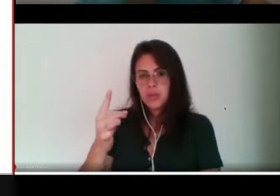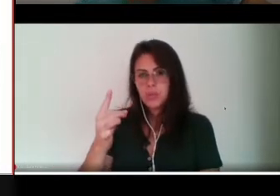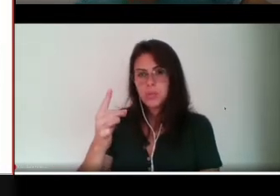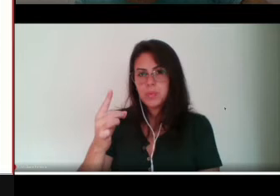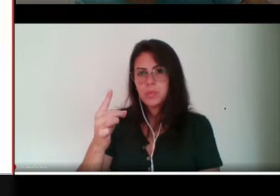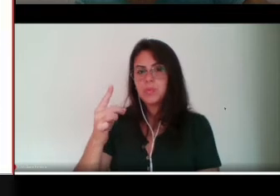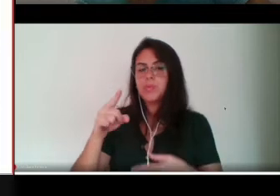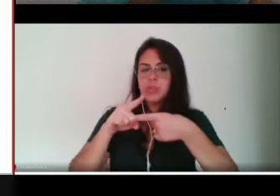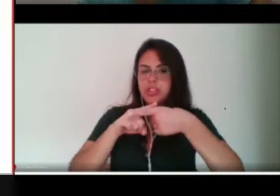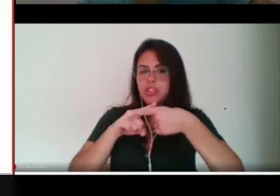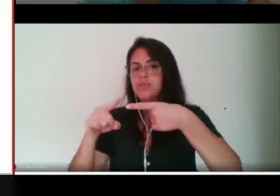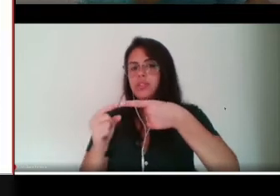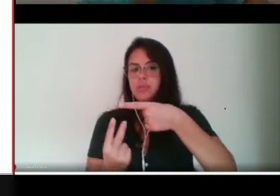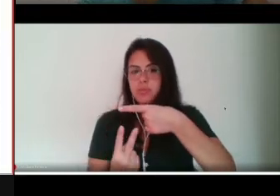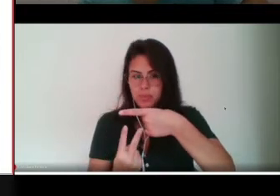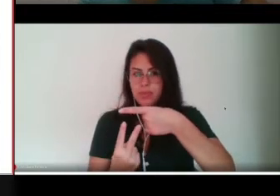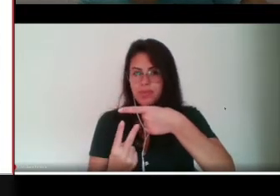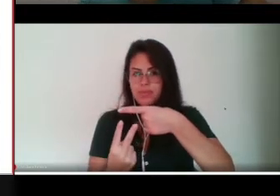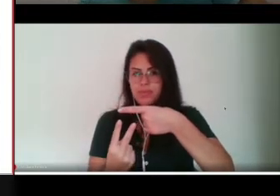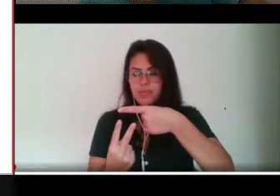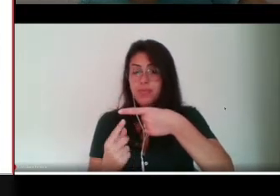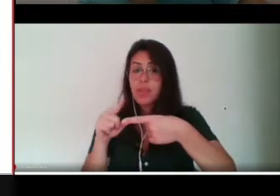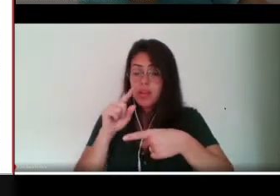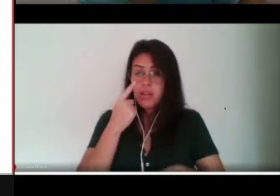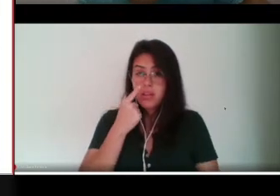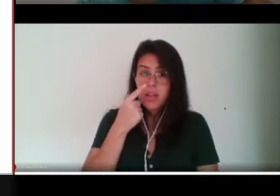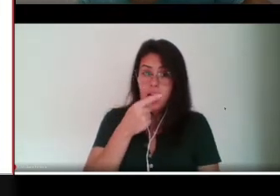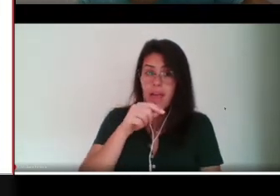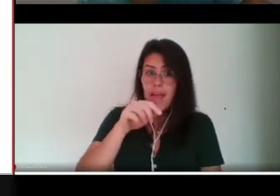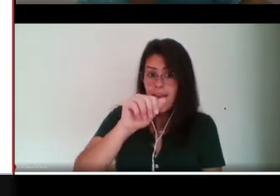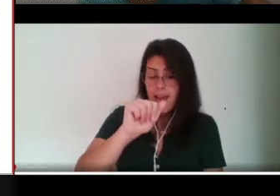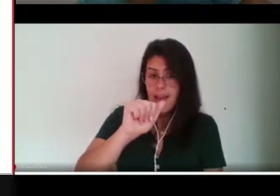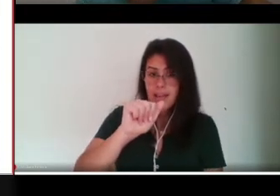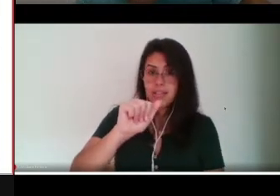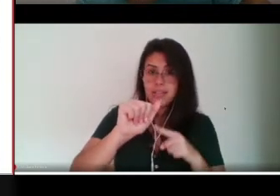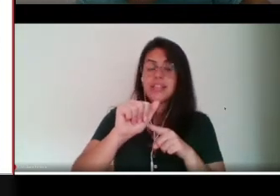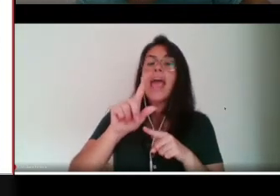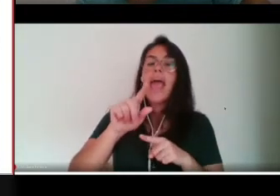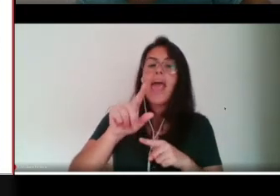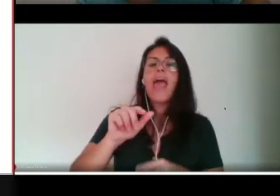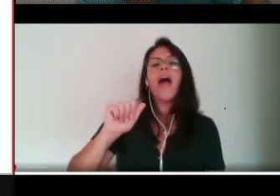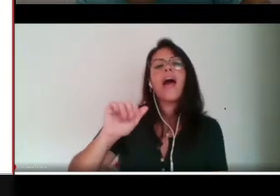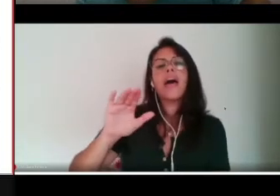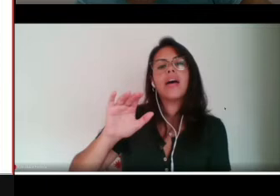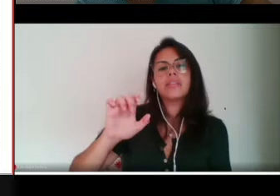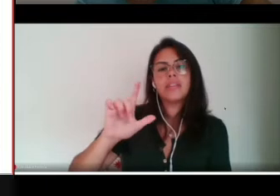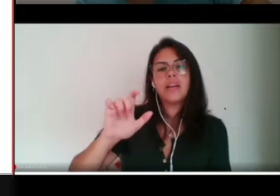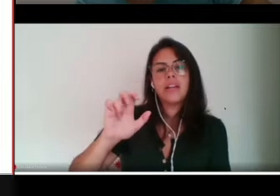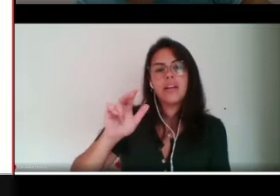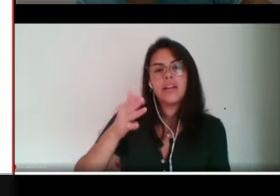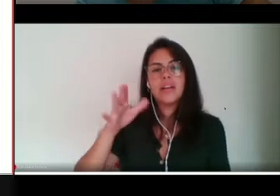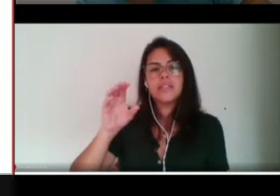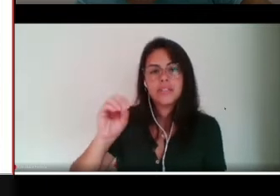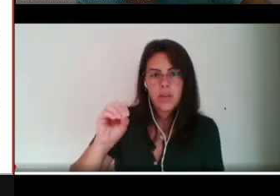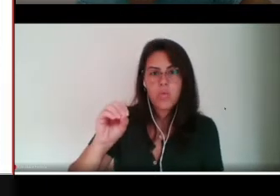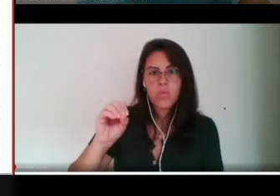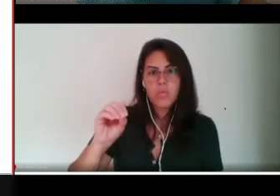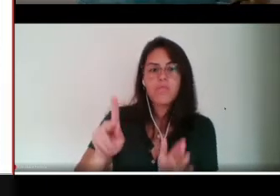A aqui é a aceleração no intervalo 1, certo? E o que é o